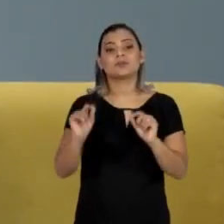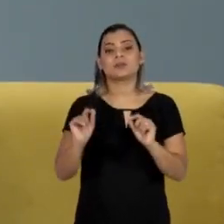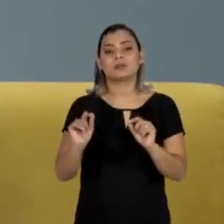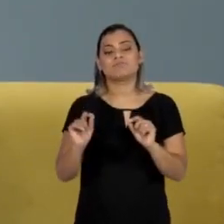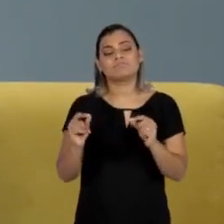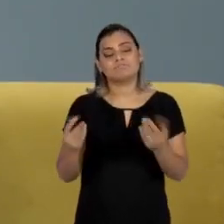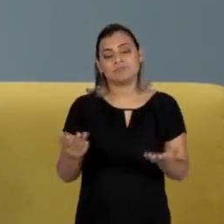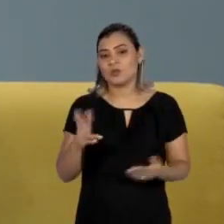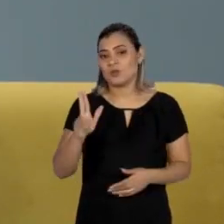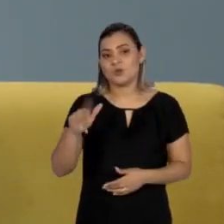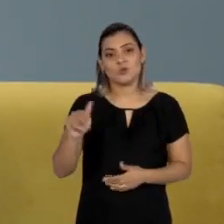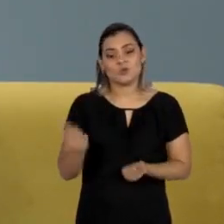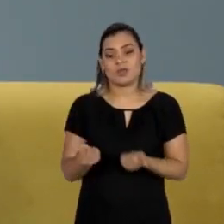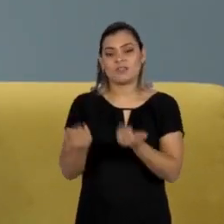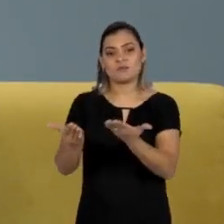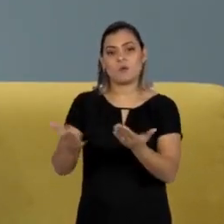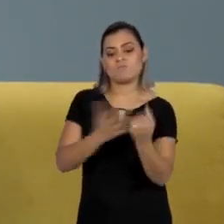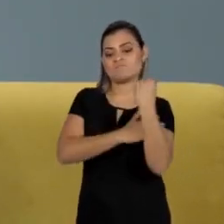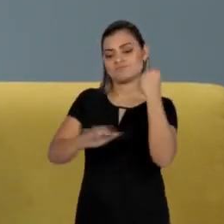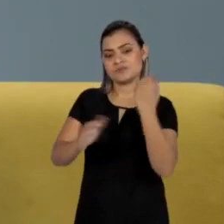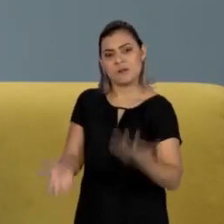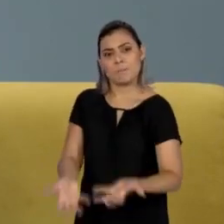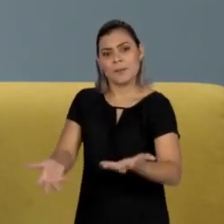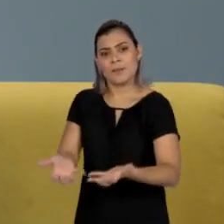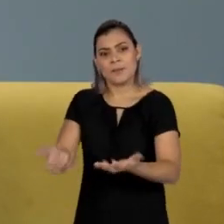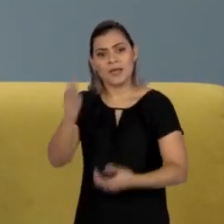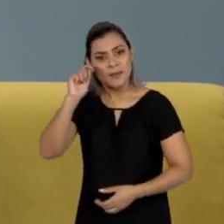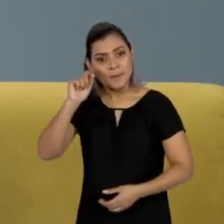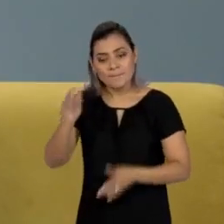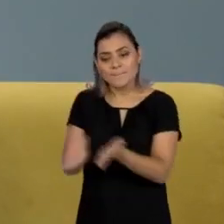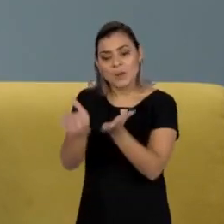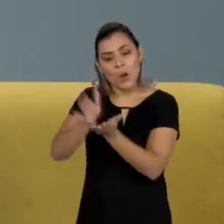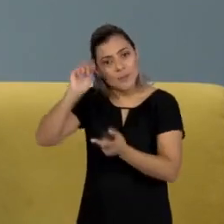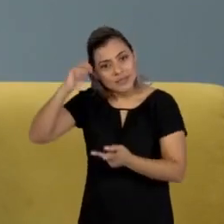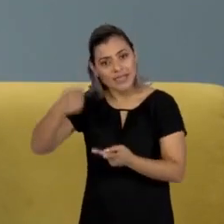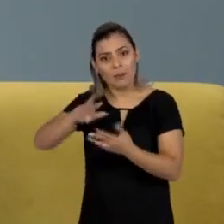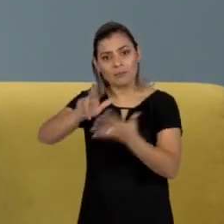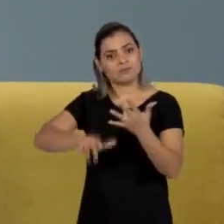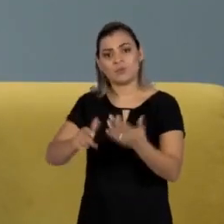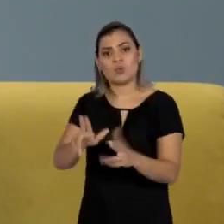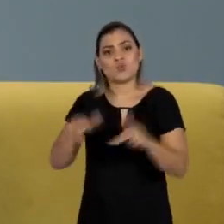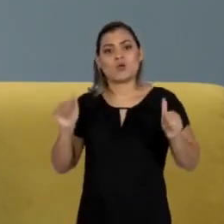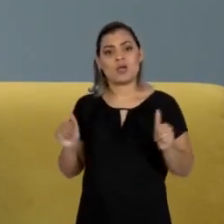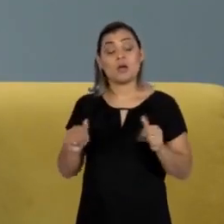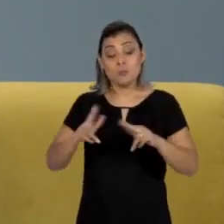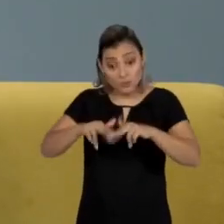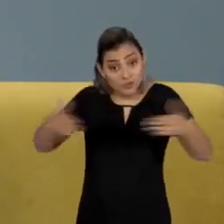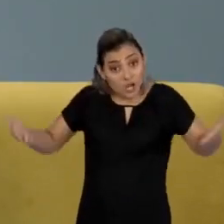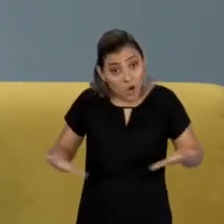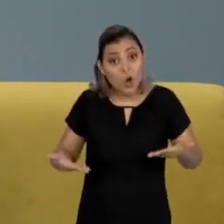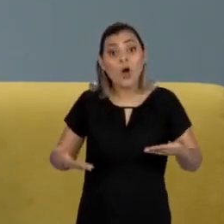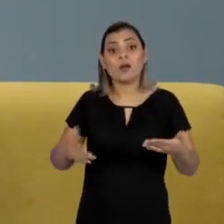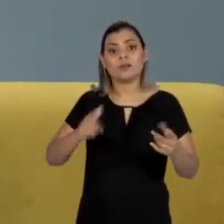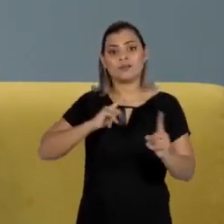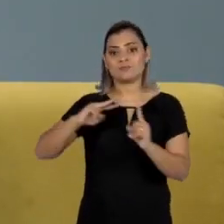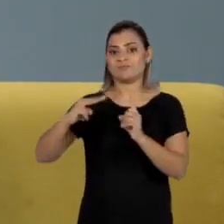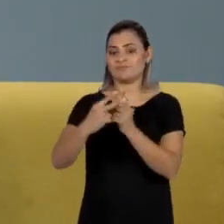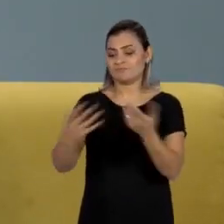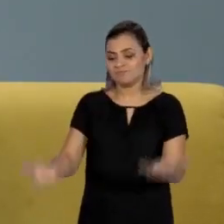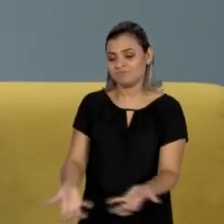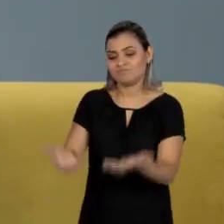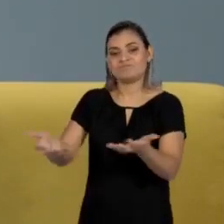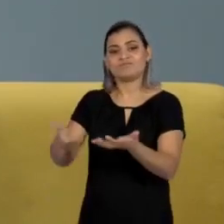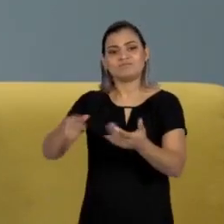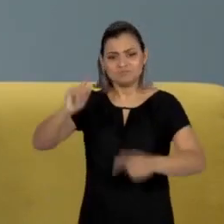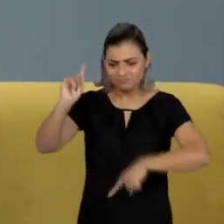foi entregue para essa população. Então, a gente tem visto um grande reconhecimento da valia e um